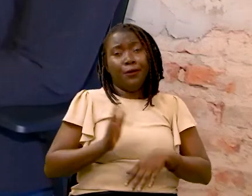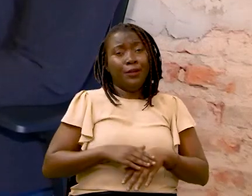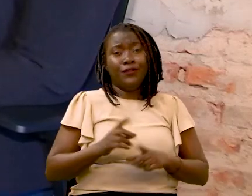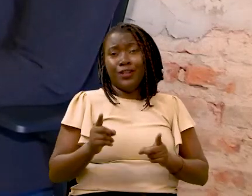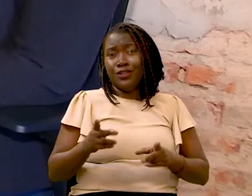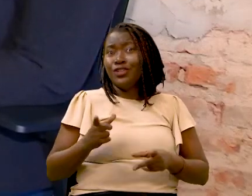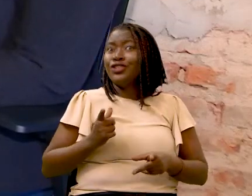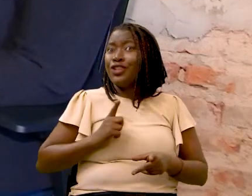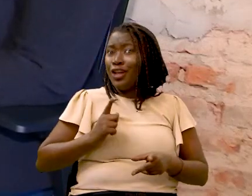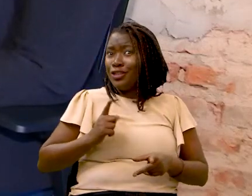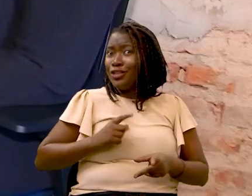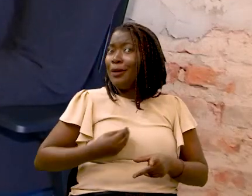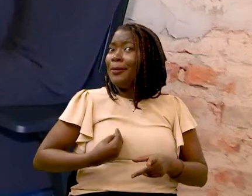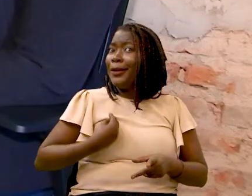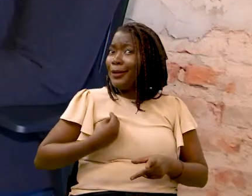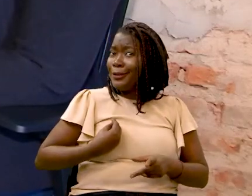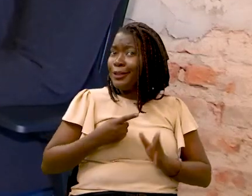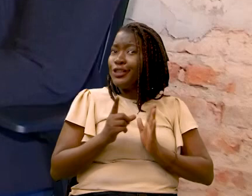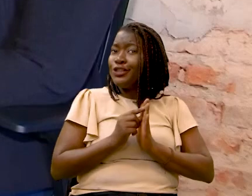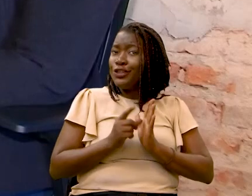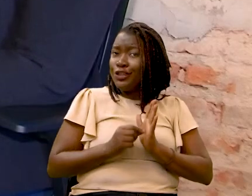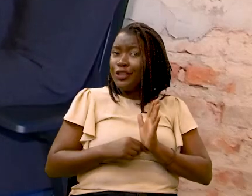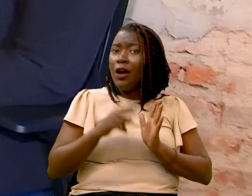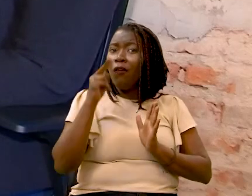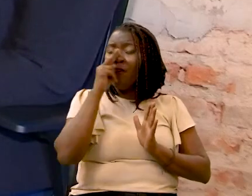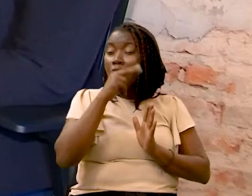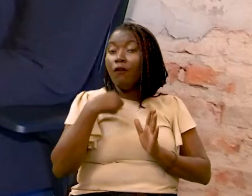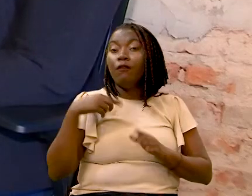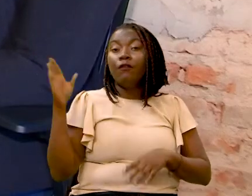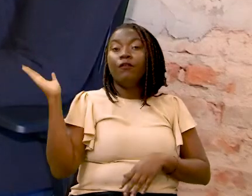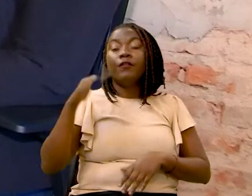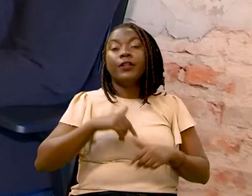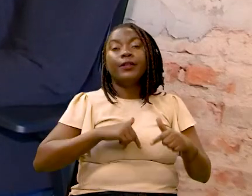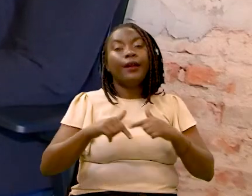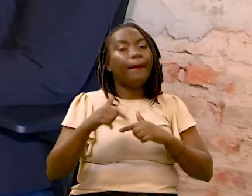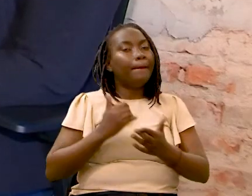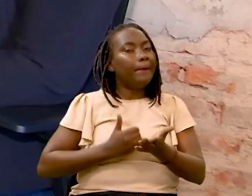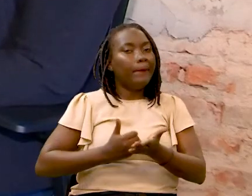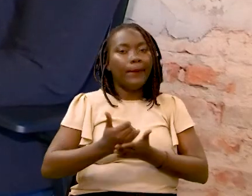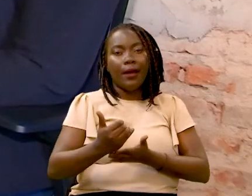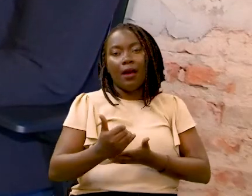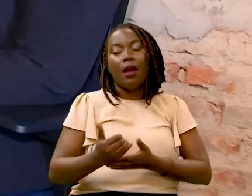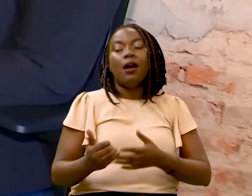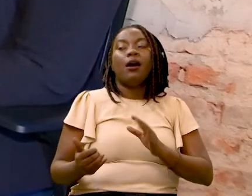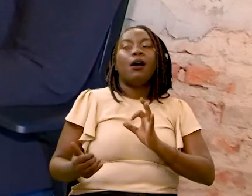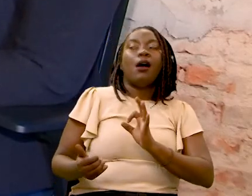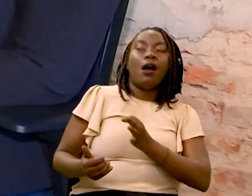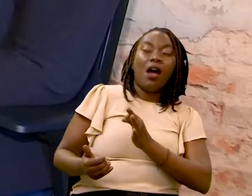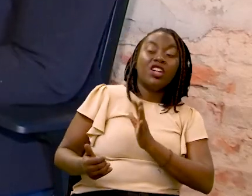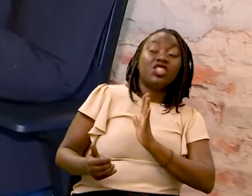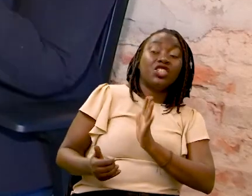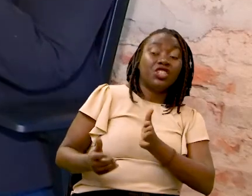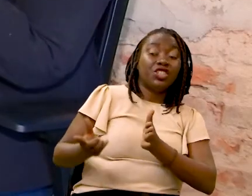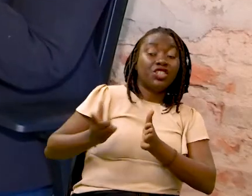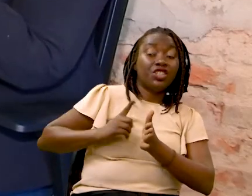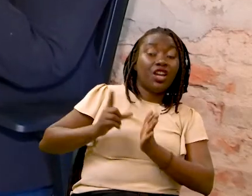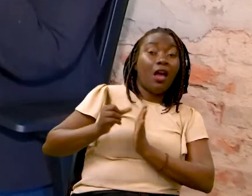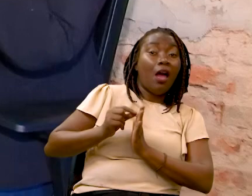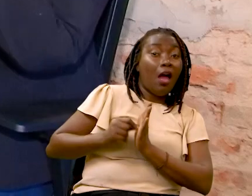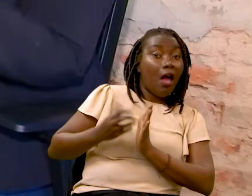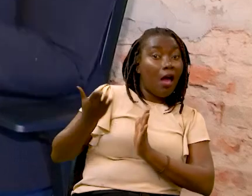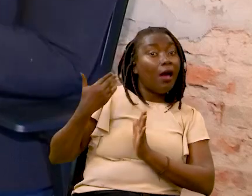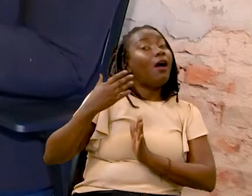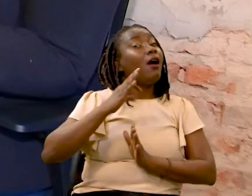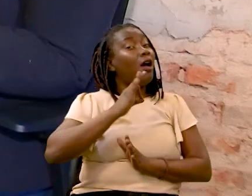Então foi a época que eu mais vendi. Eu já tinha uma presença digital forte, que eu vim trabalhando desde o começo. Ah, então você